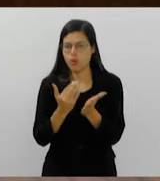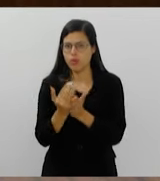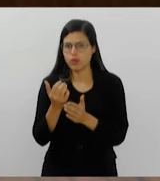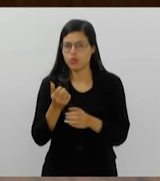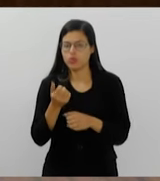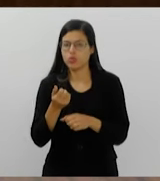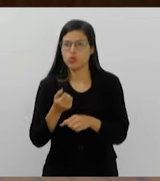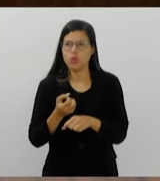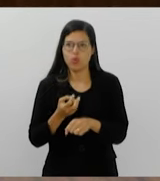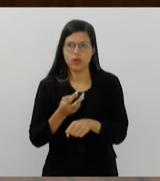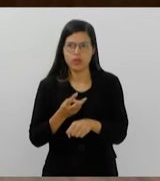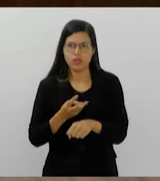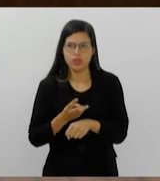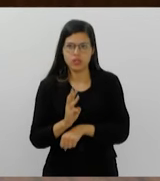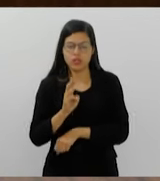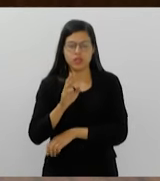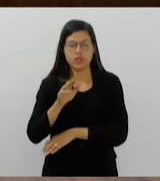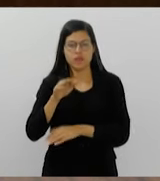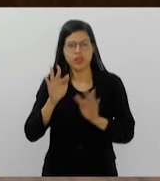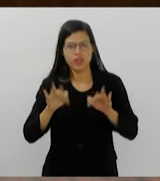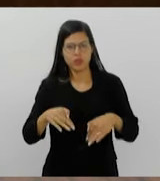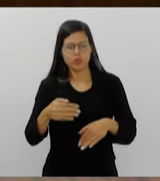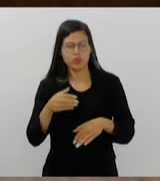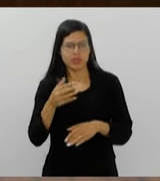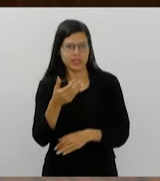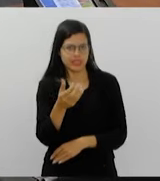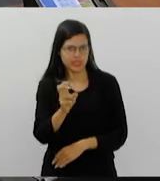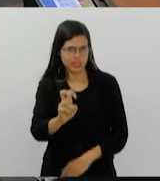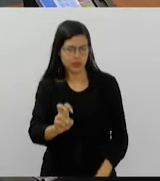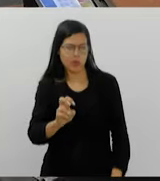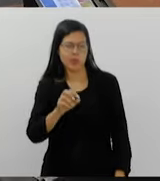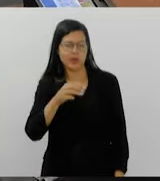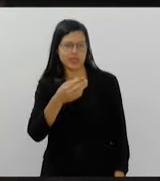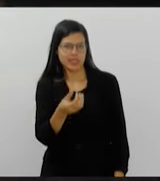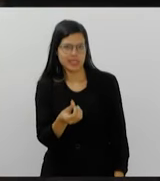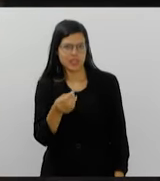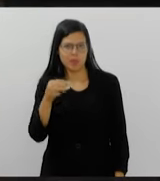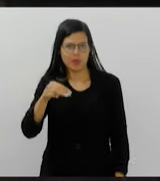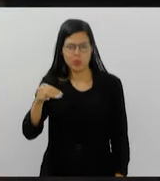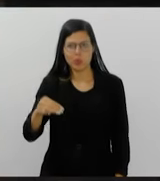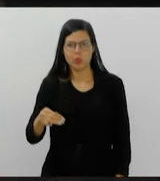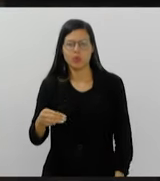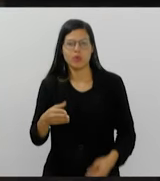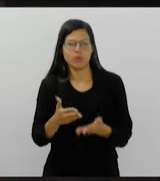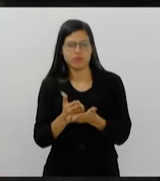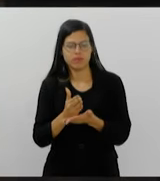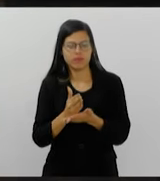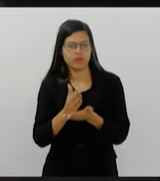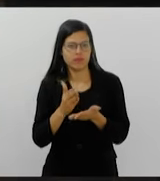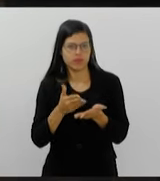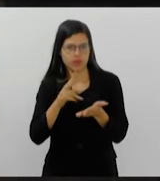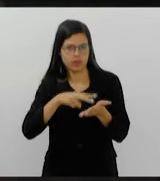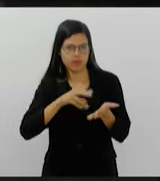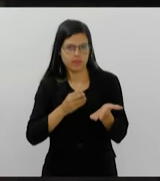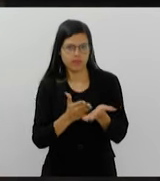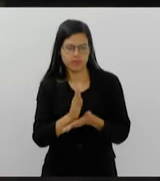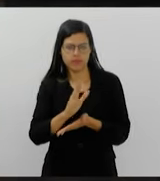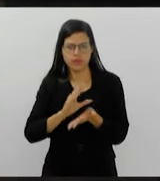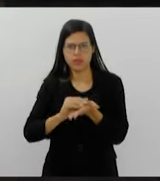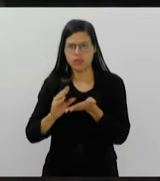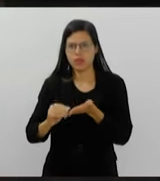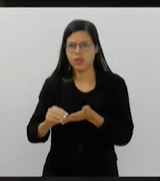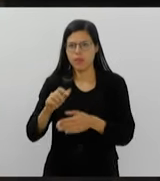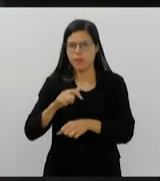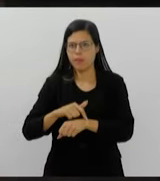horas, foi encerrada às 17 horas e 6 minutos. Lida e aprovada a ata, passa-se ao expediente inicial.